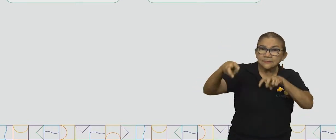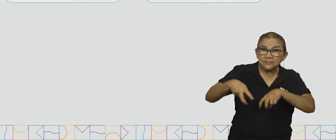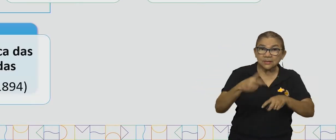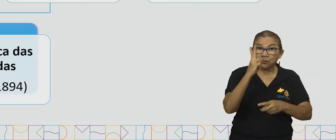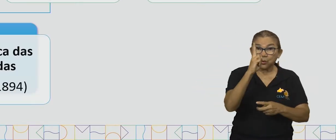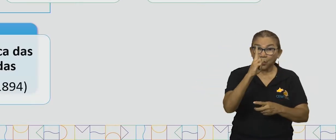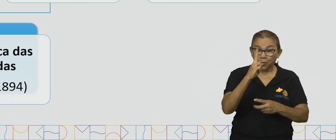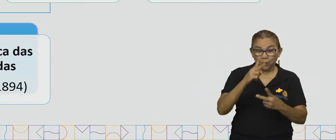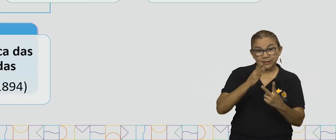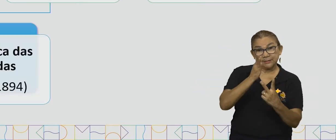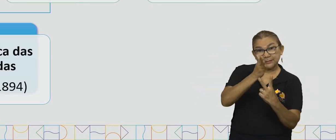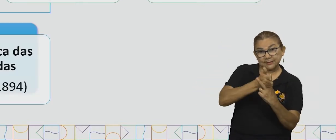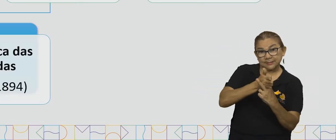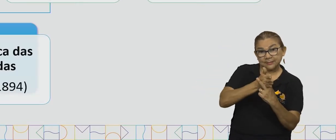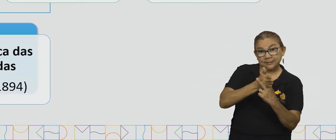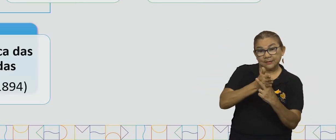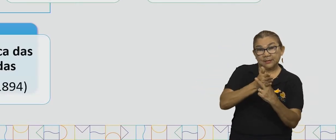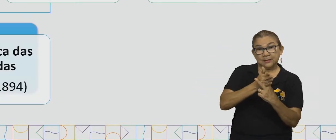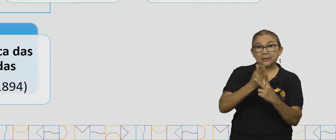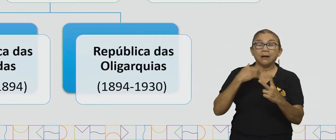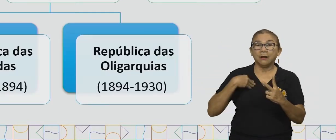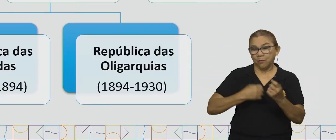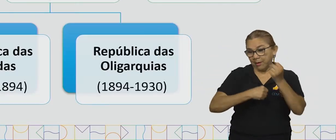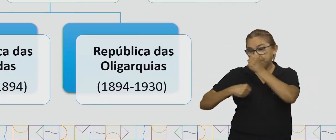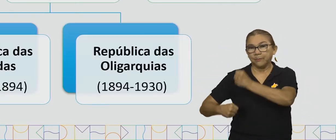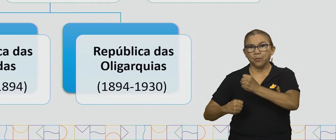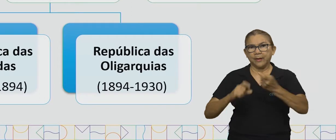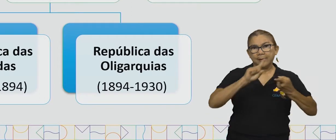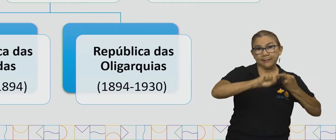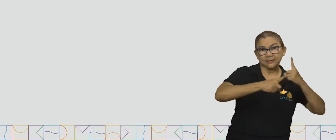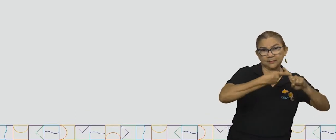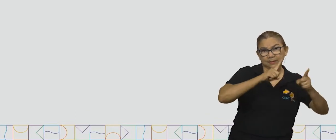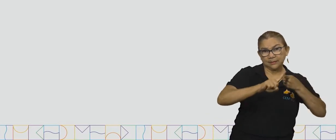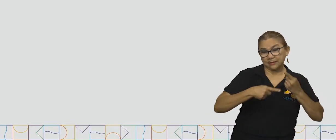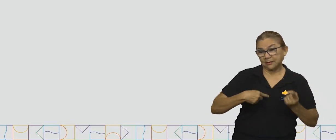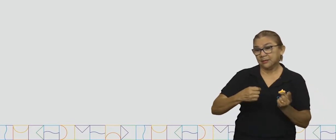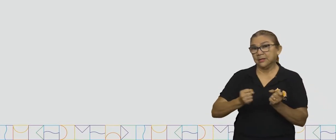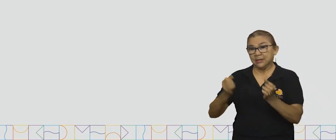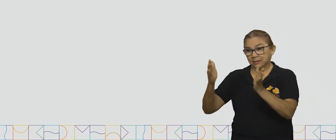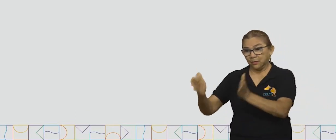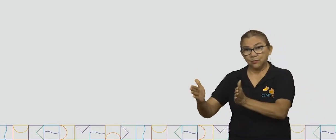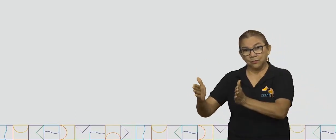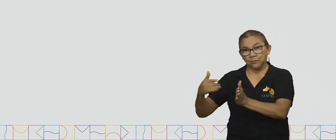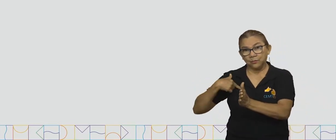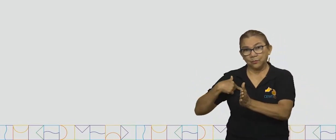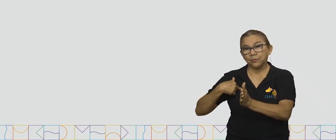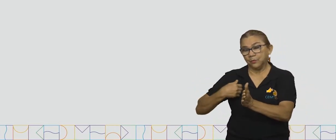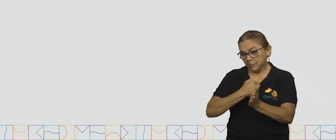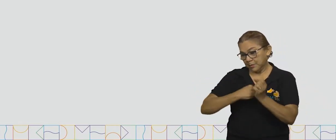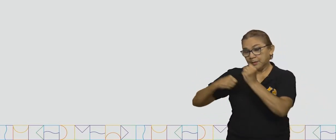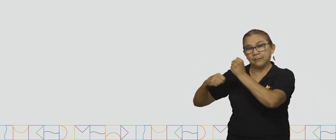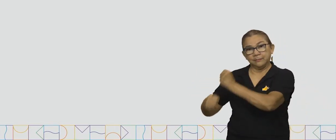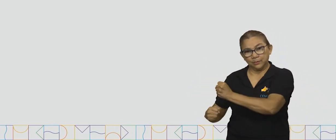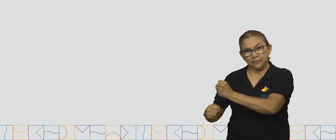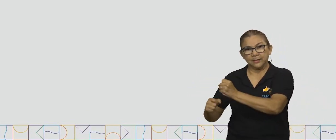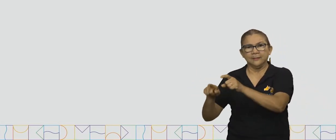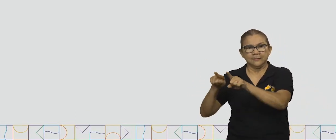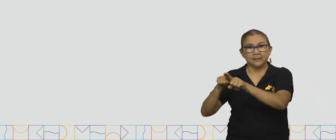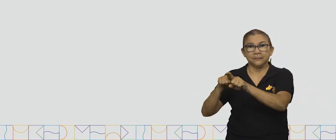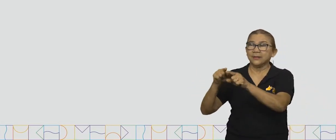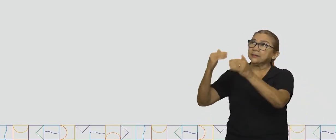períodos, República da Espada e República das Oligarquias. Nesse primeiro momento da República, teve como